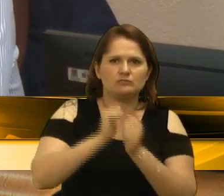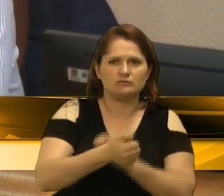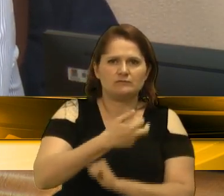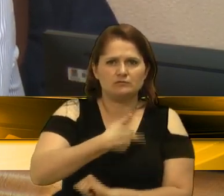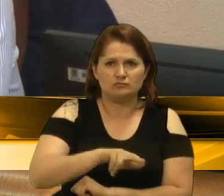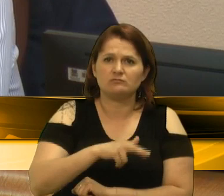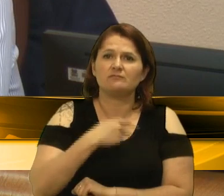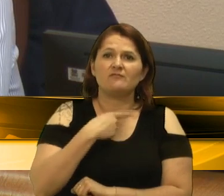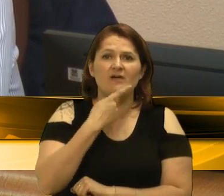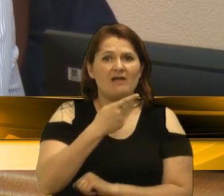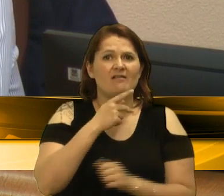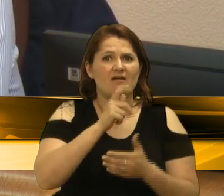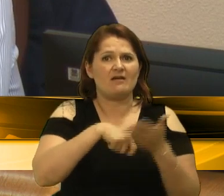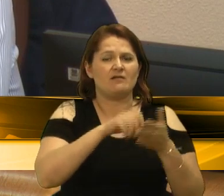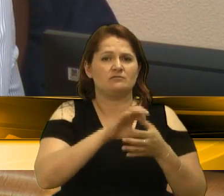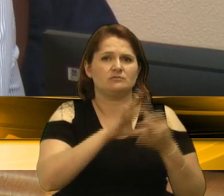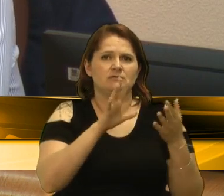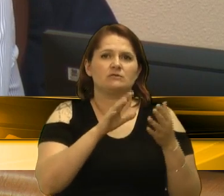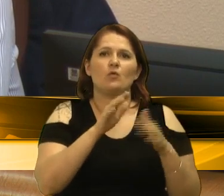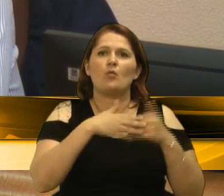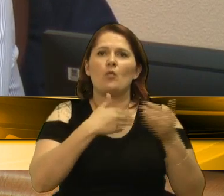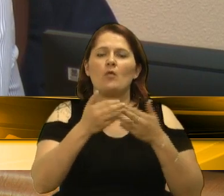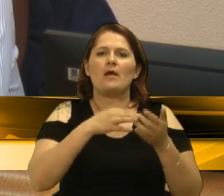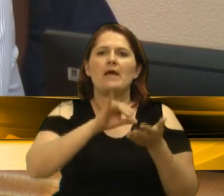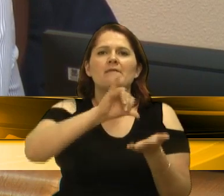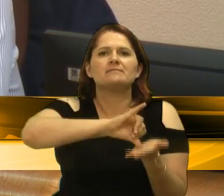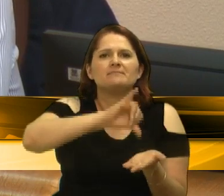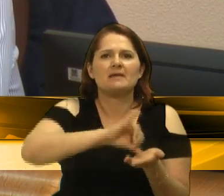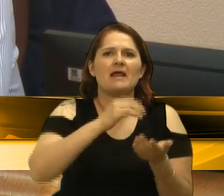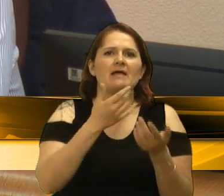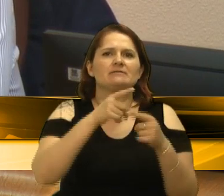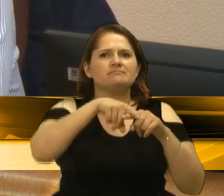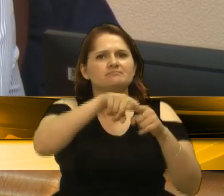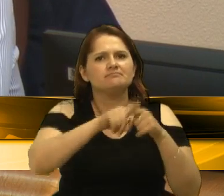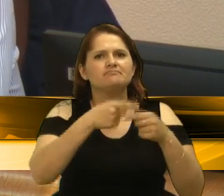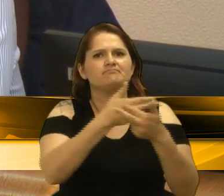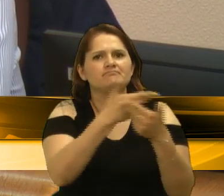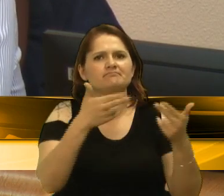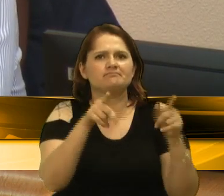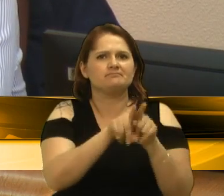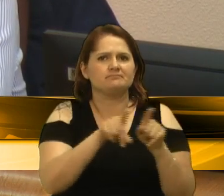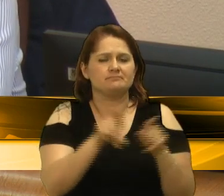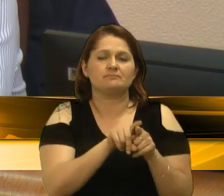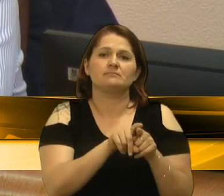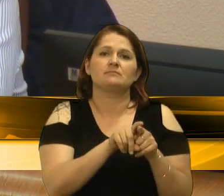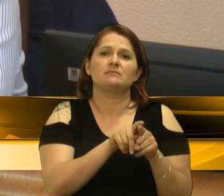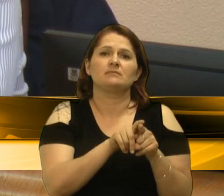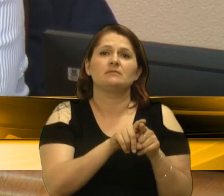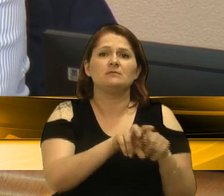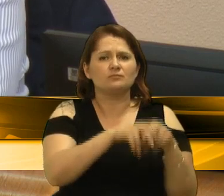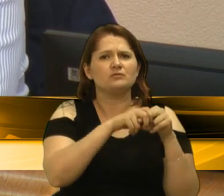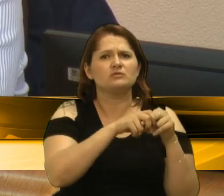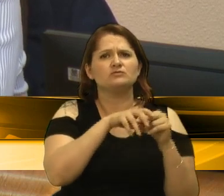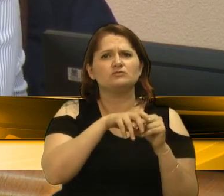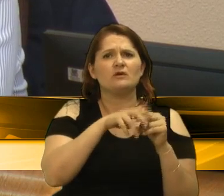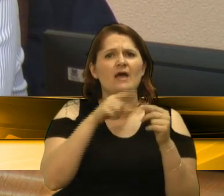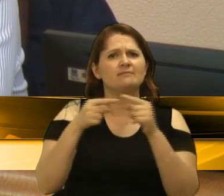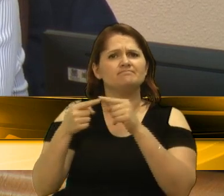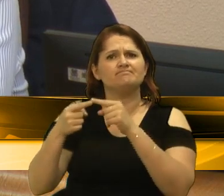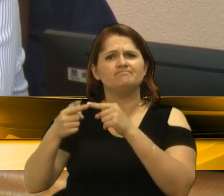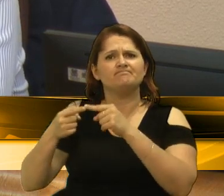do Sul, em praças, parques e similares, locais esses abertos ao público, ferindo frontalmente a Carta Magna. Pelo